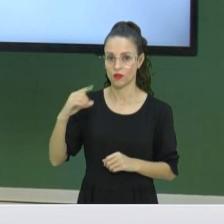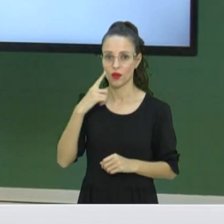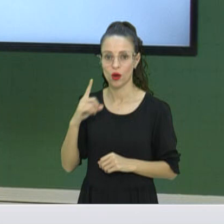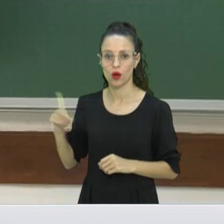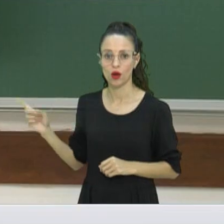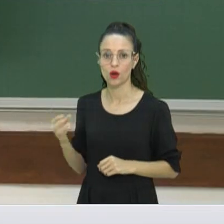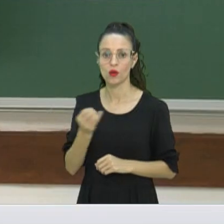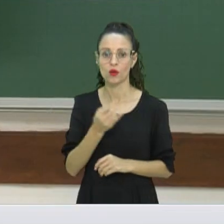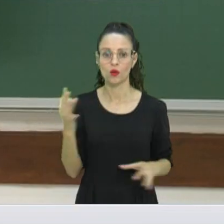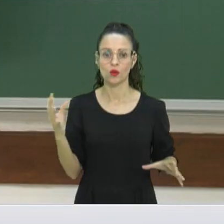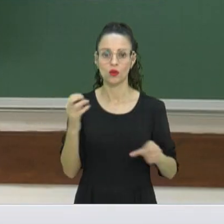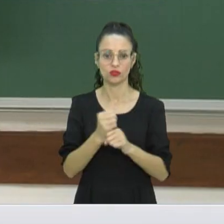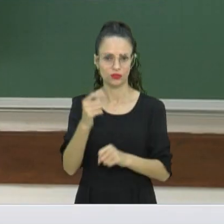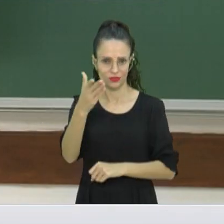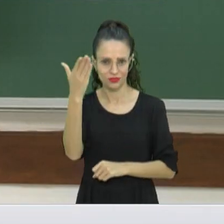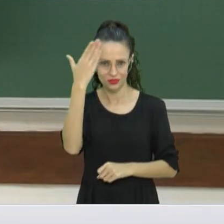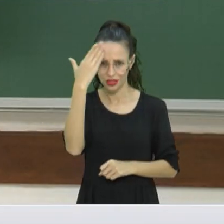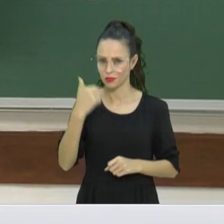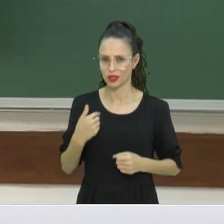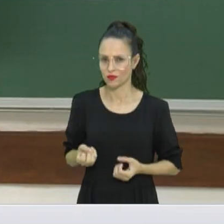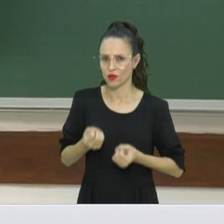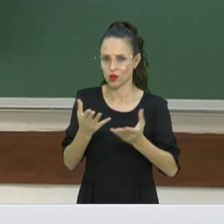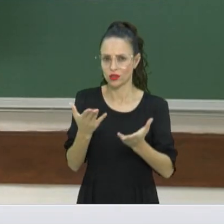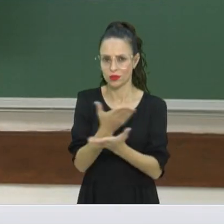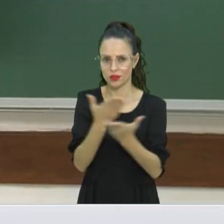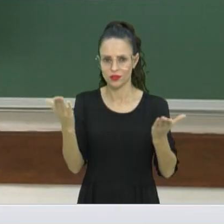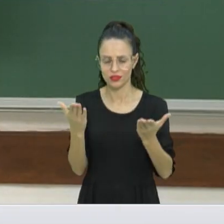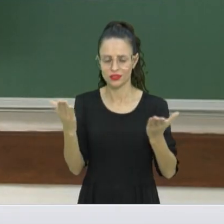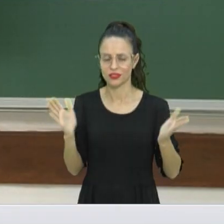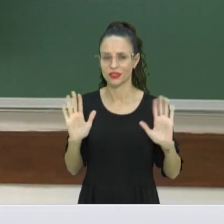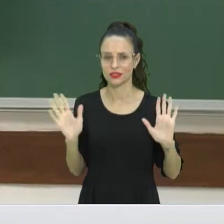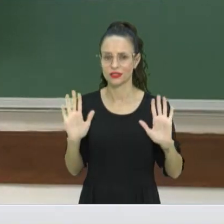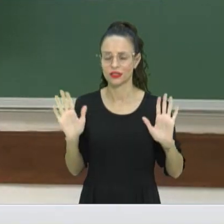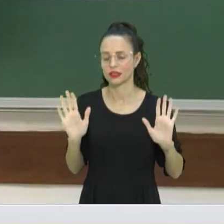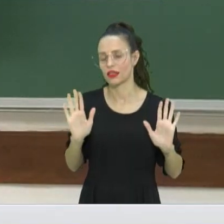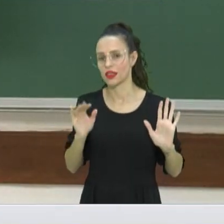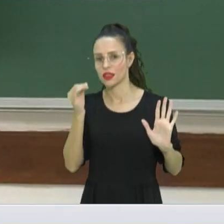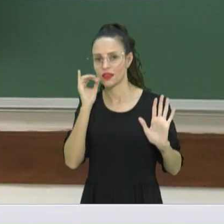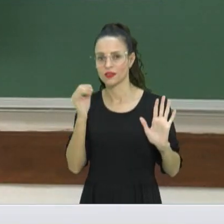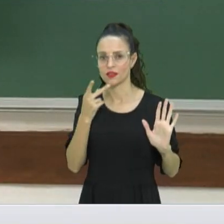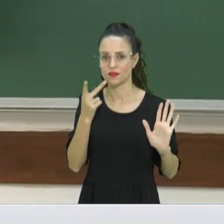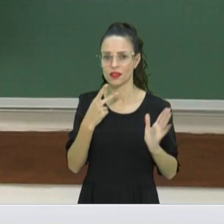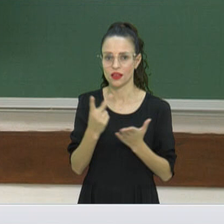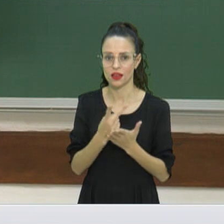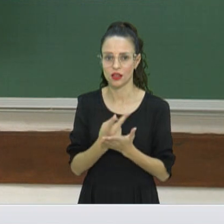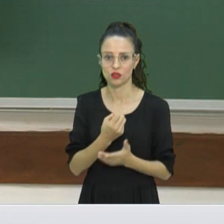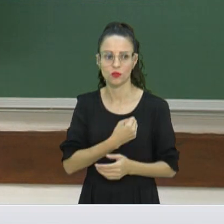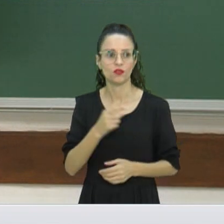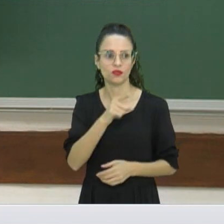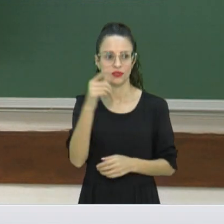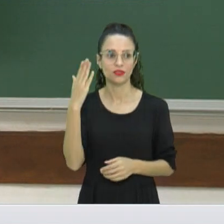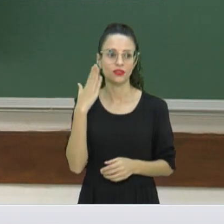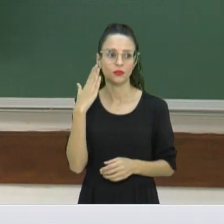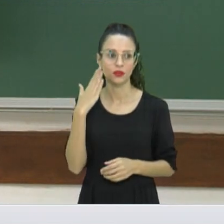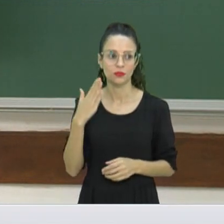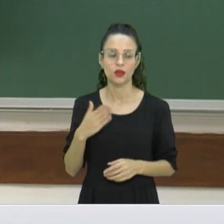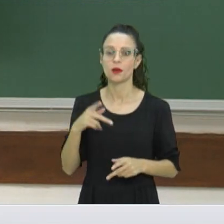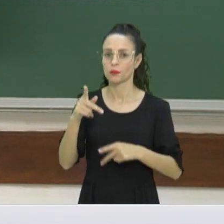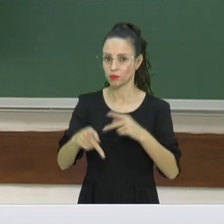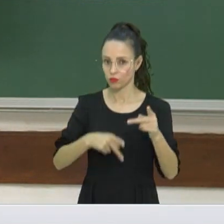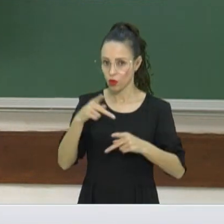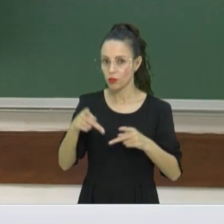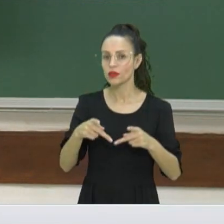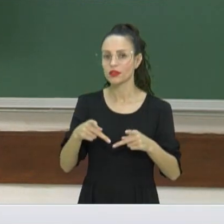a quantidade, vocês sabem, eu não vou contar para vocês, para a gente não correr o risco aí de falar números errados, vocês sabem que a população